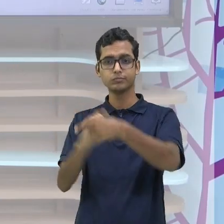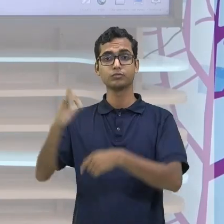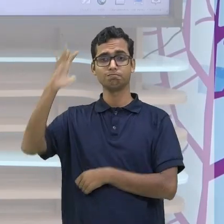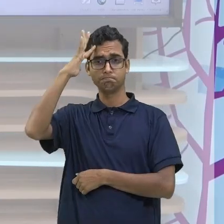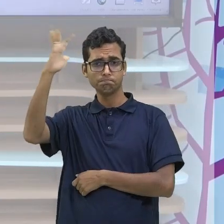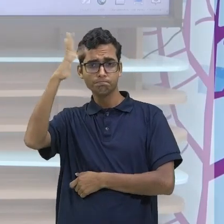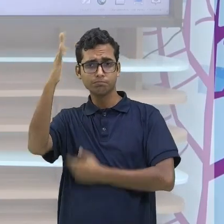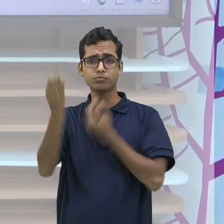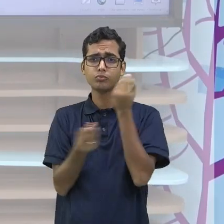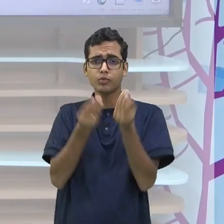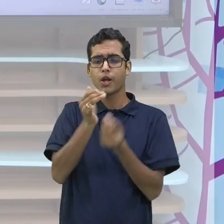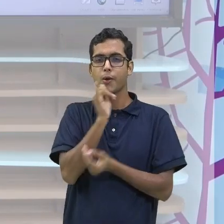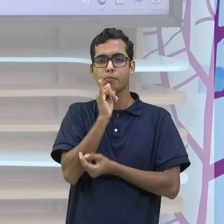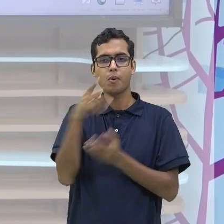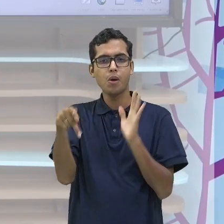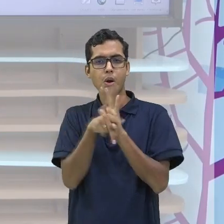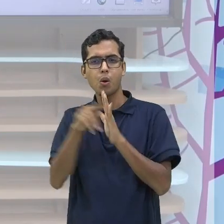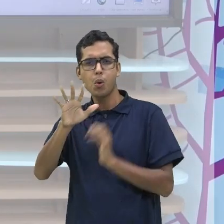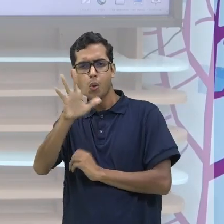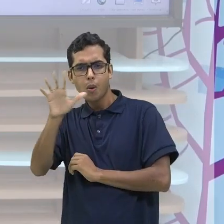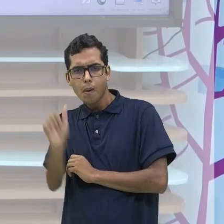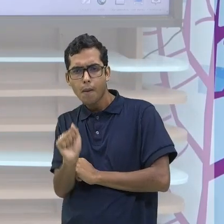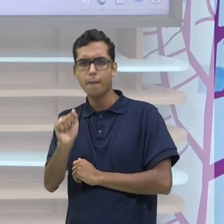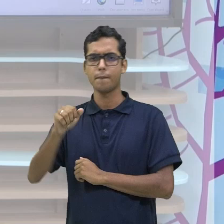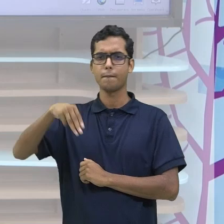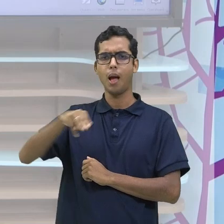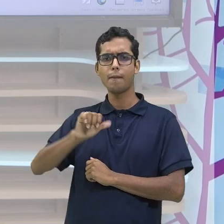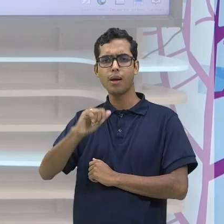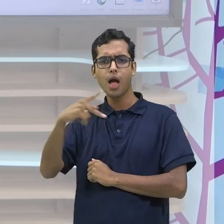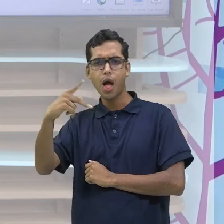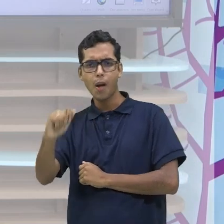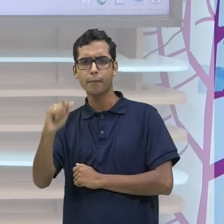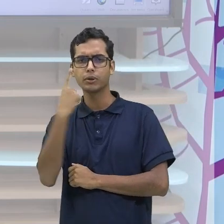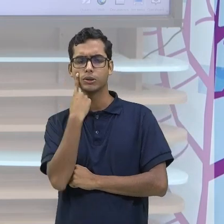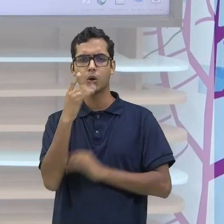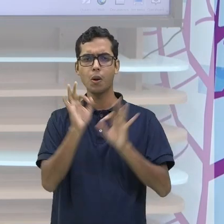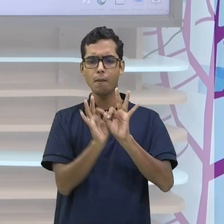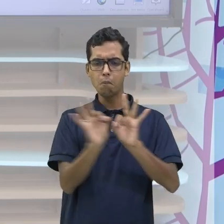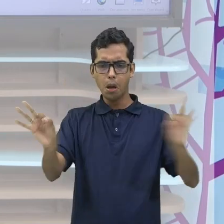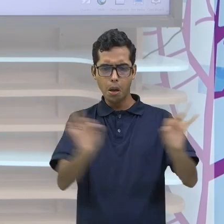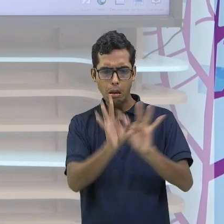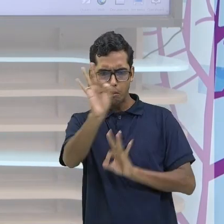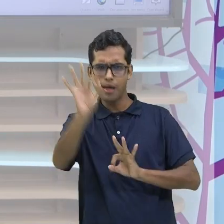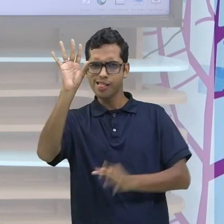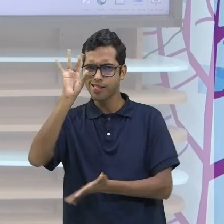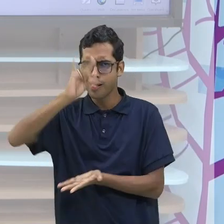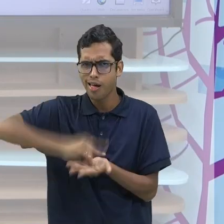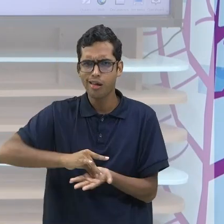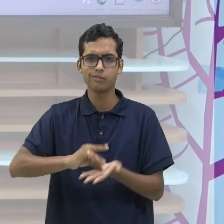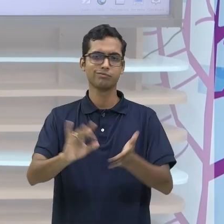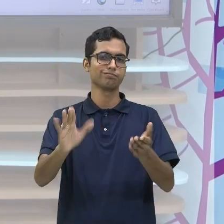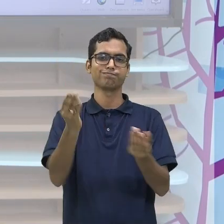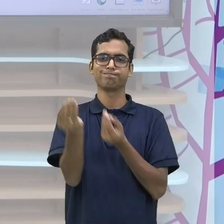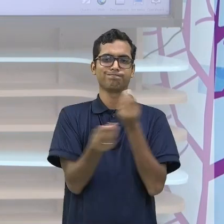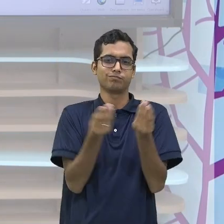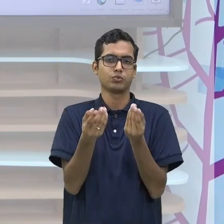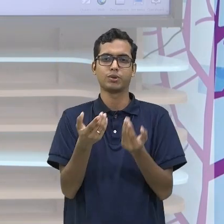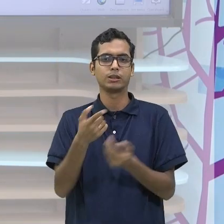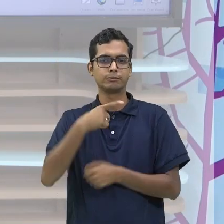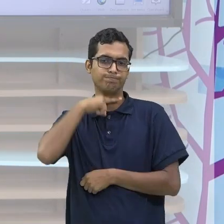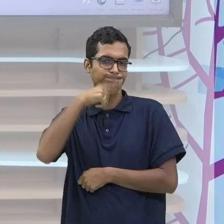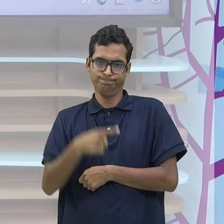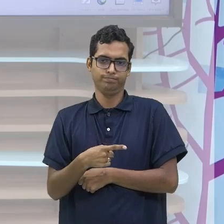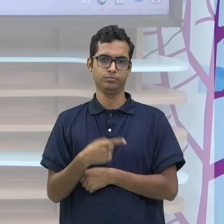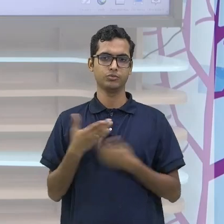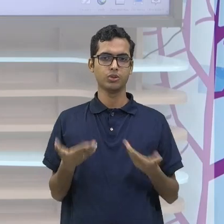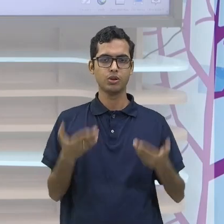fazer a leitura de um mapa. Não dá para a gente colocar as distâncias reais nesse mapa. Então a gente utiliza um